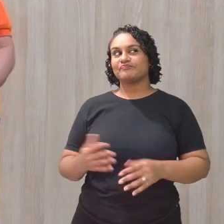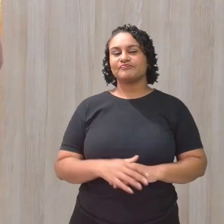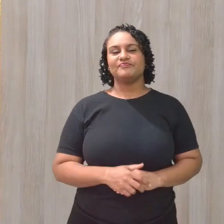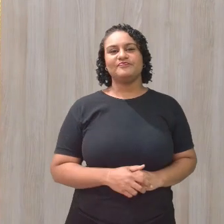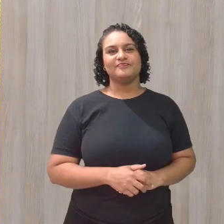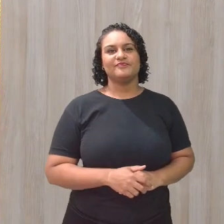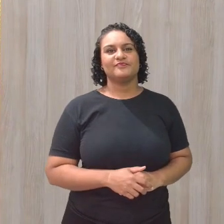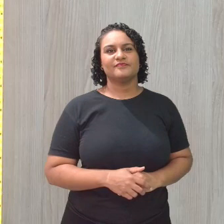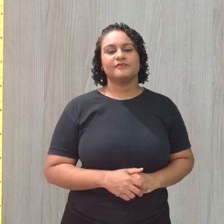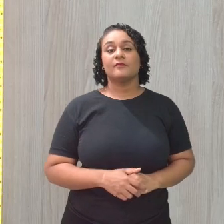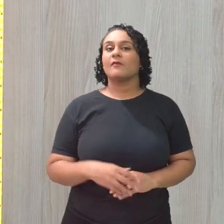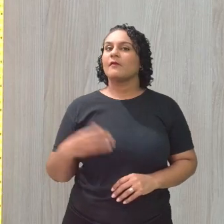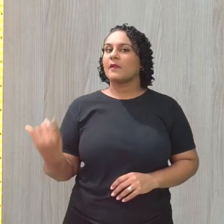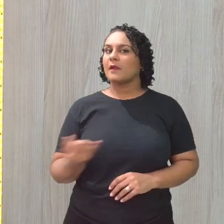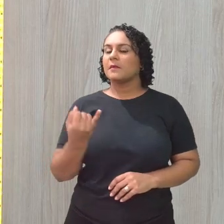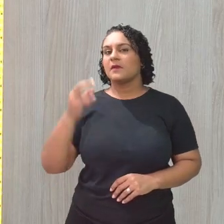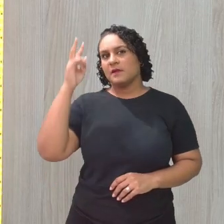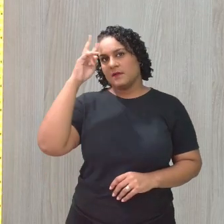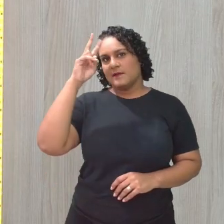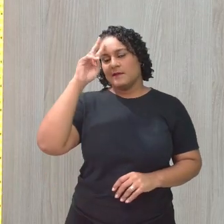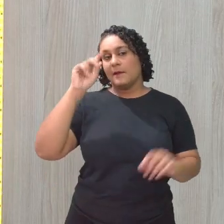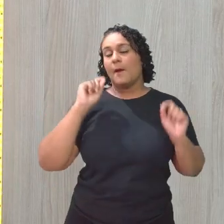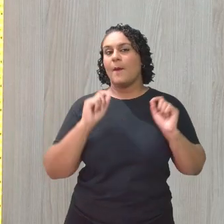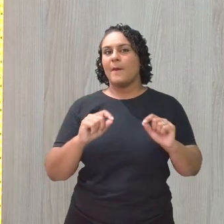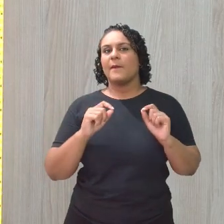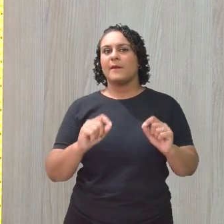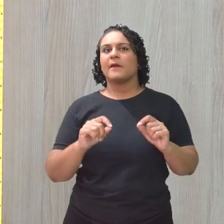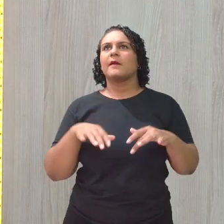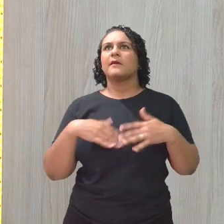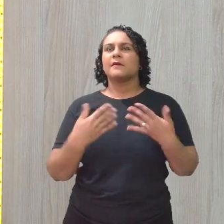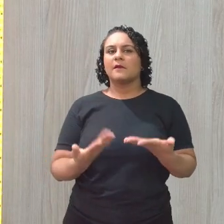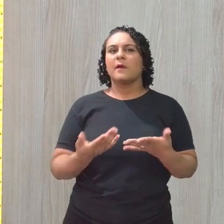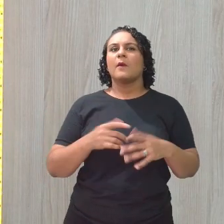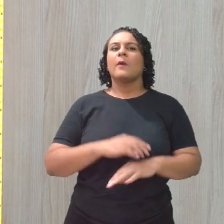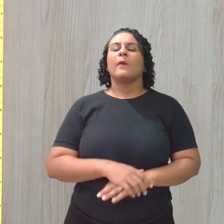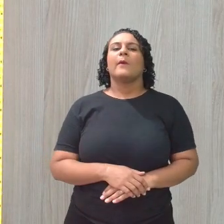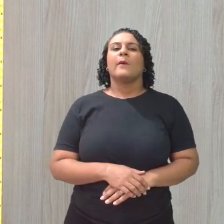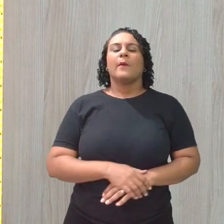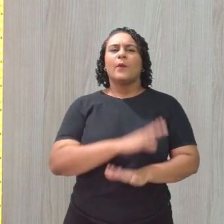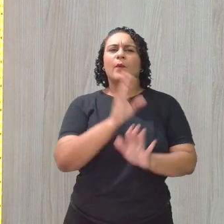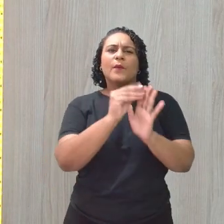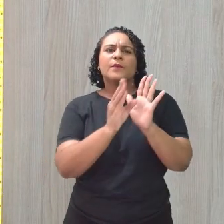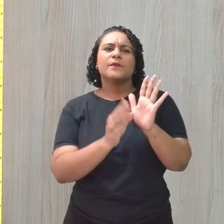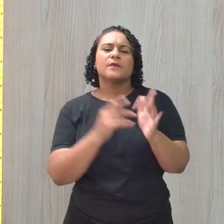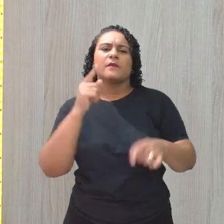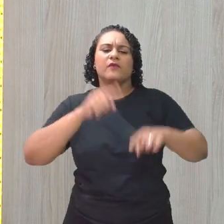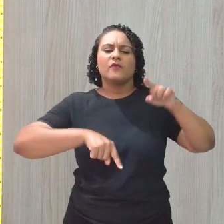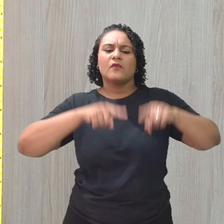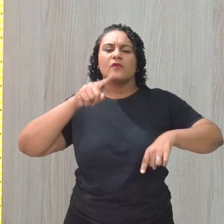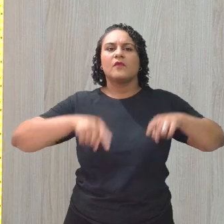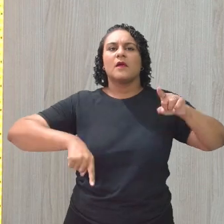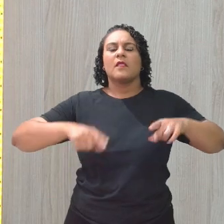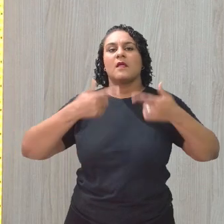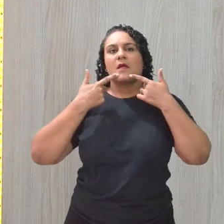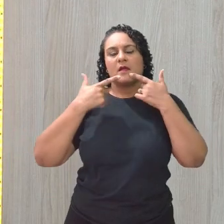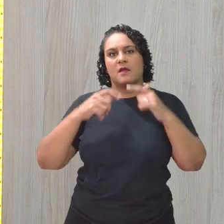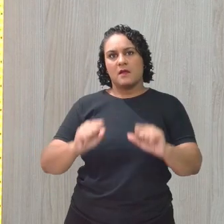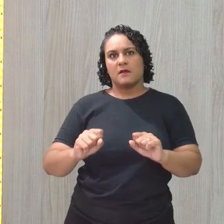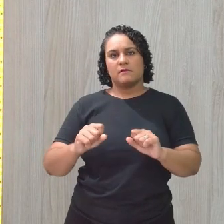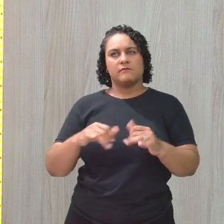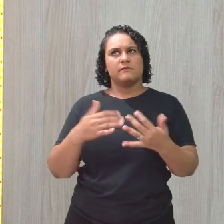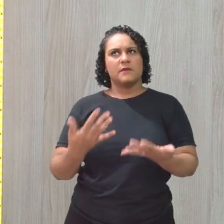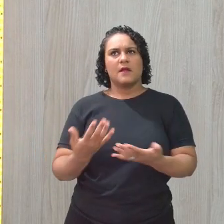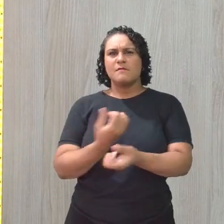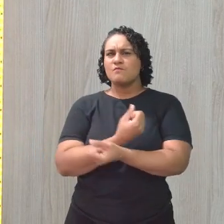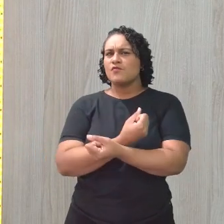Camille. É importante lembrar, né, quando a gente fala de variação regional, que seria até impossível a gente falar